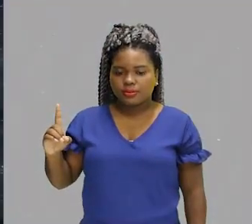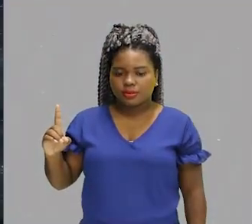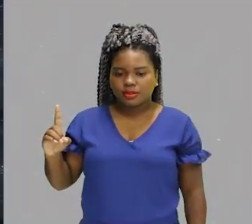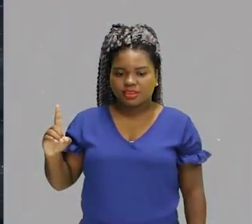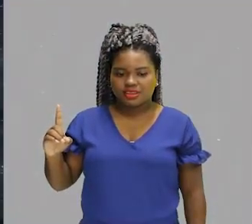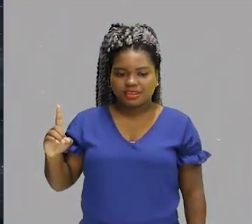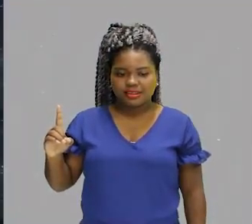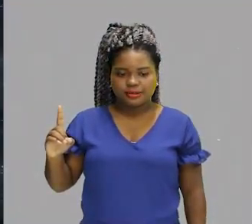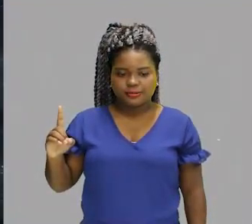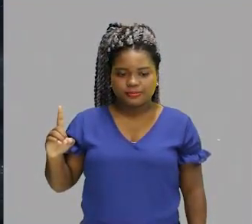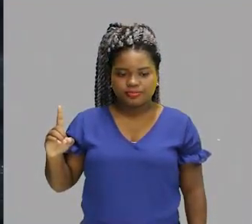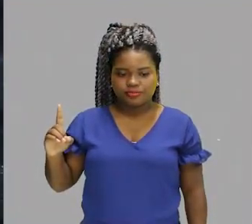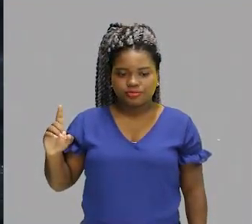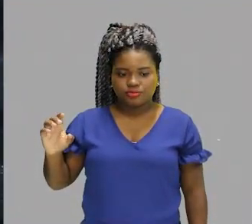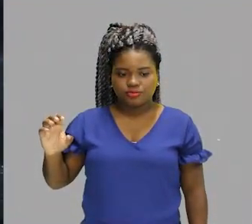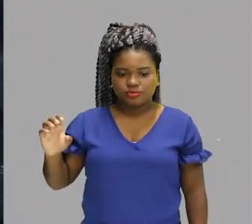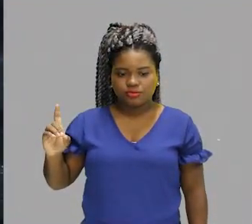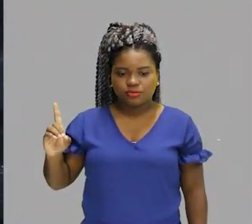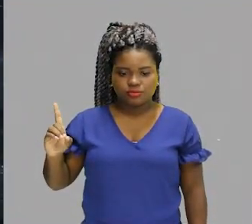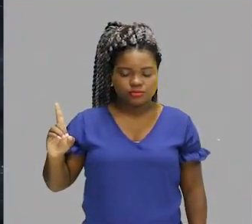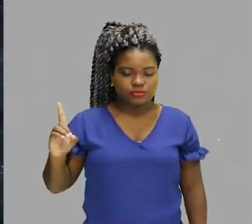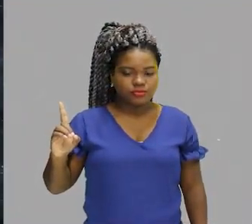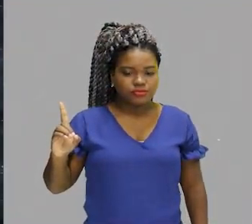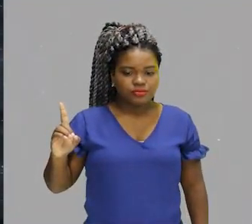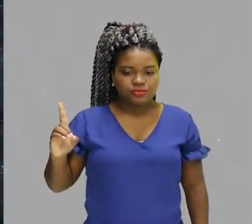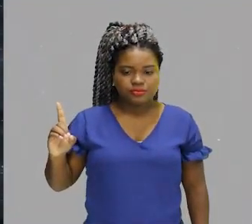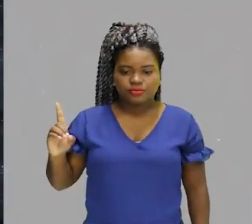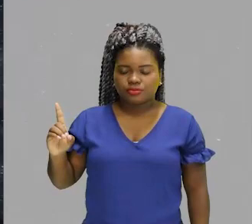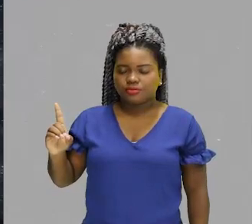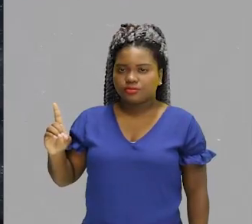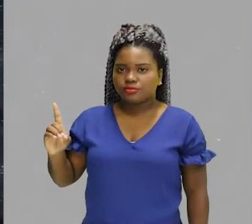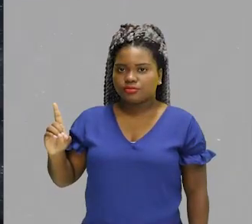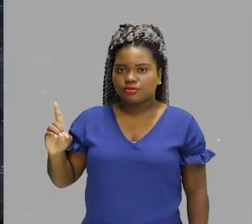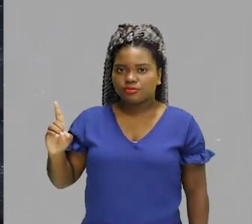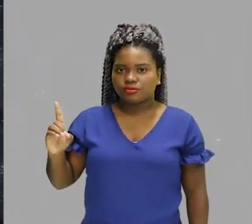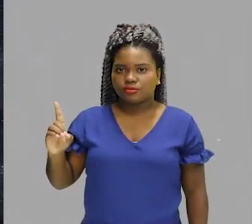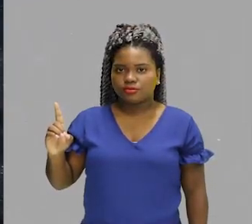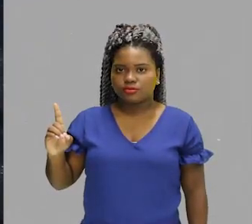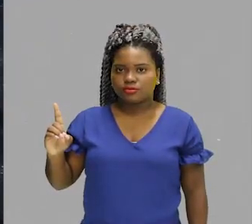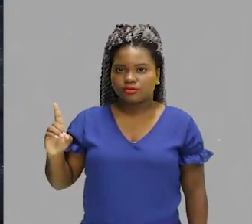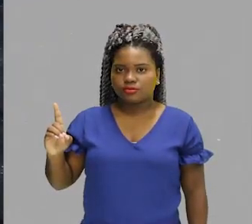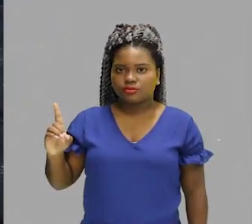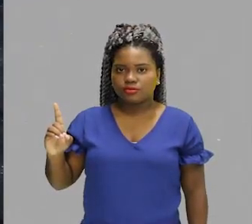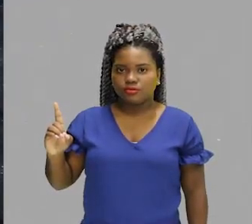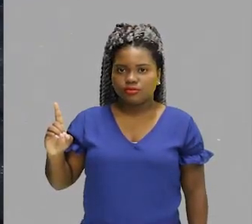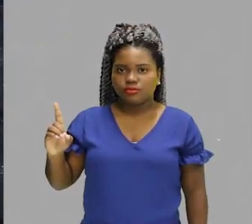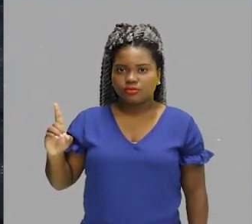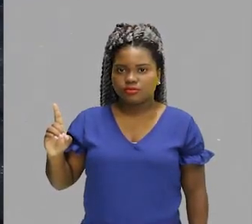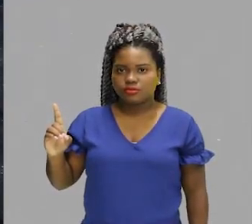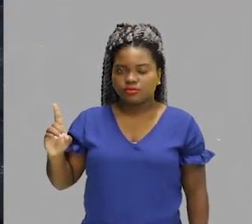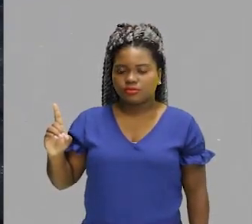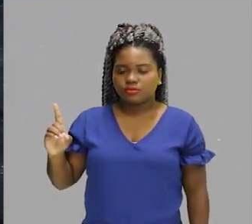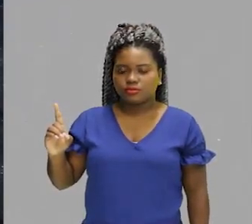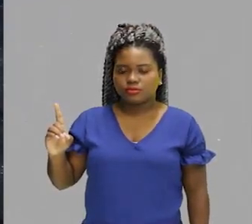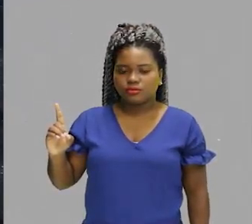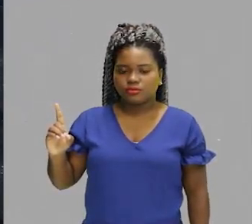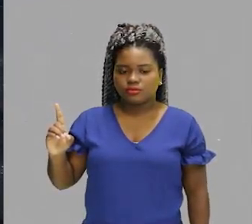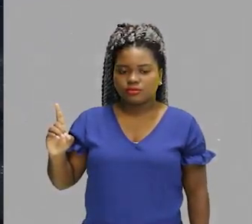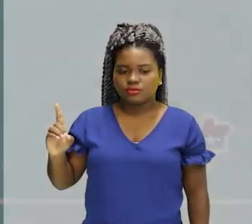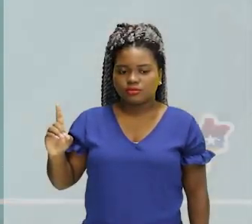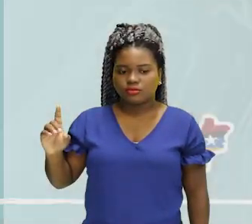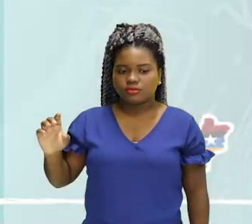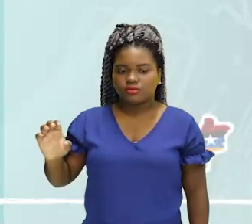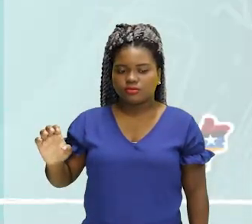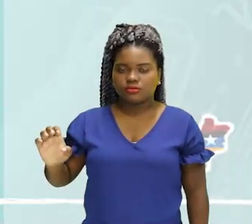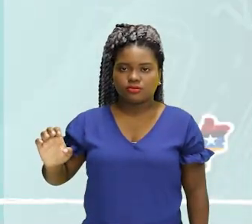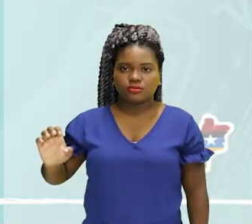a llorar. Não sei o que se passa com a criança. Por qualquer coisa, começa a